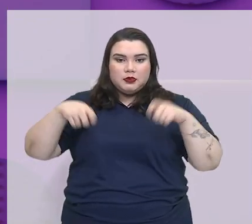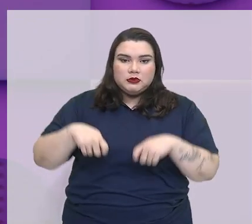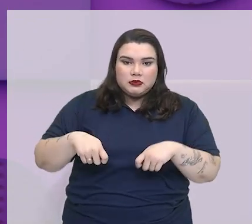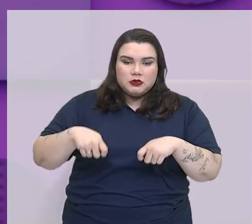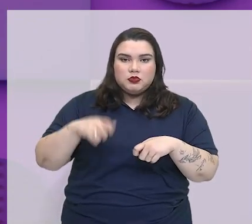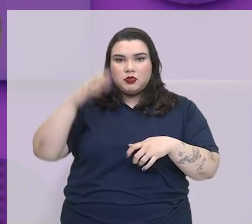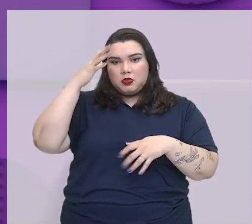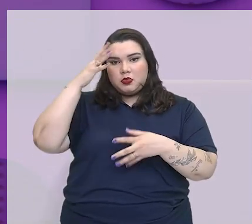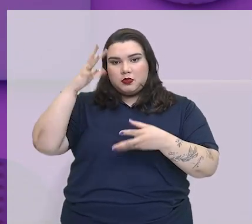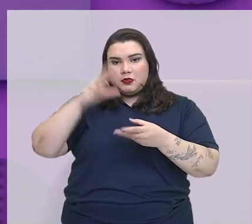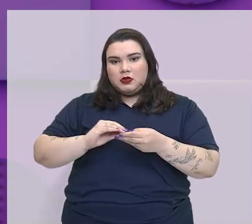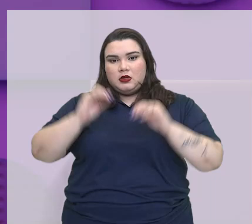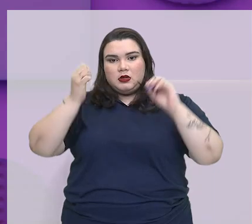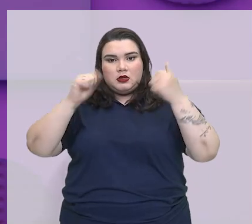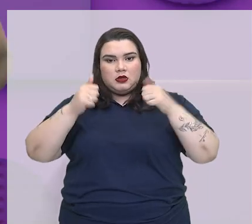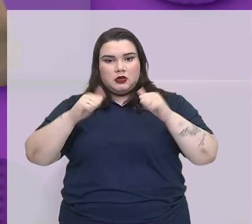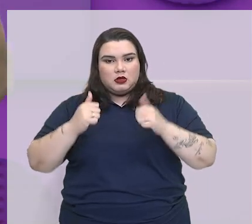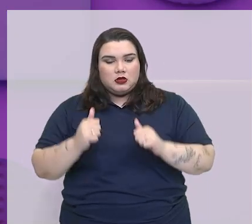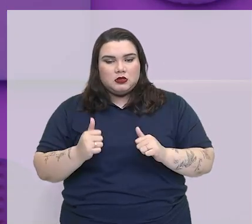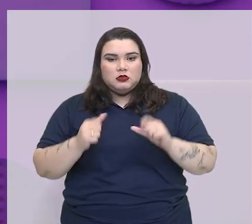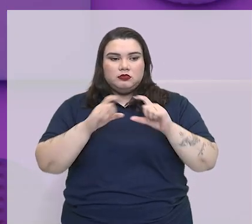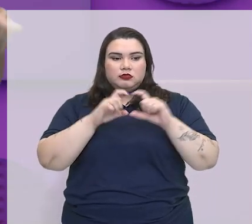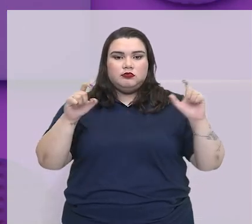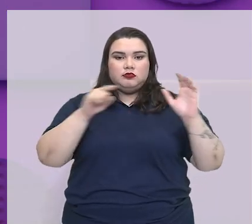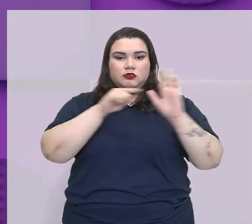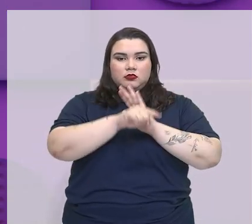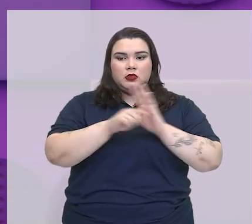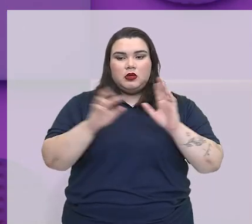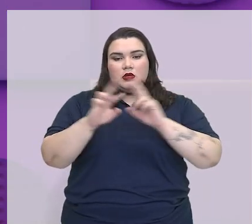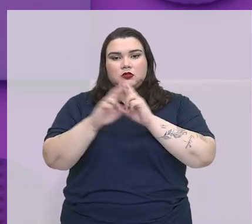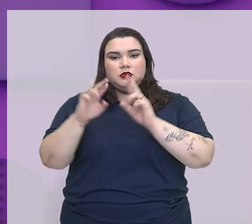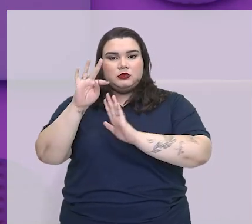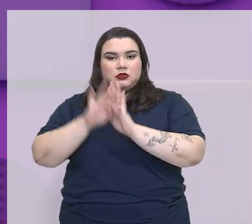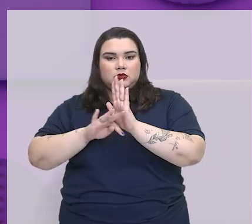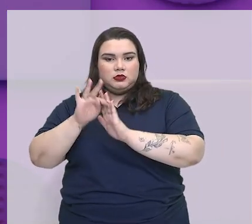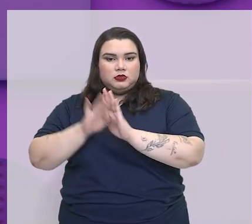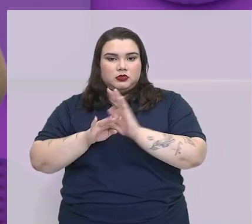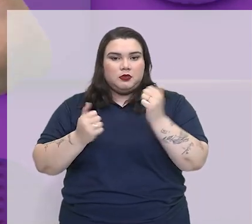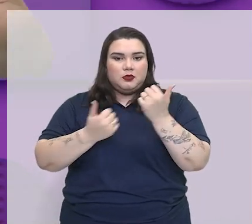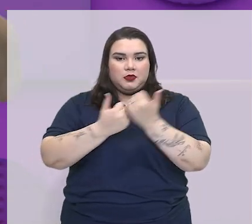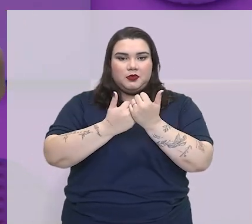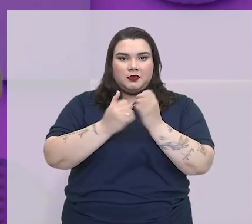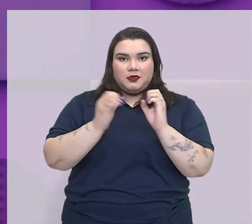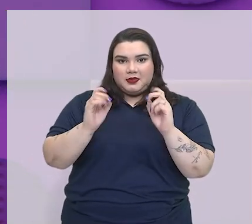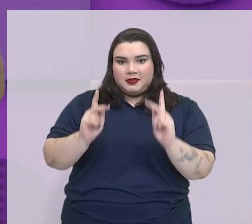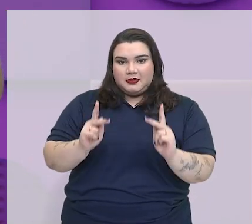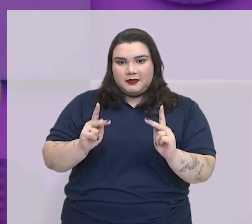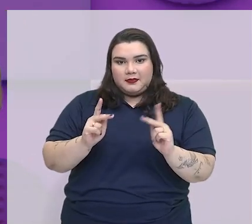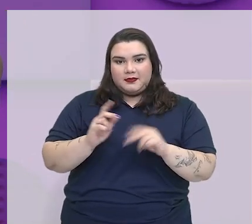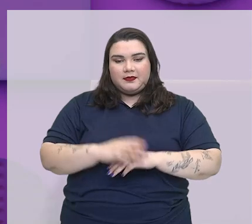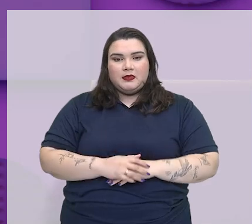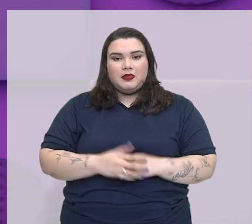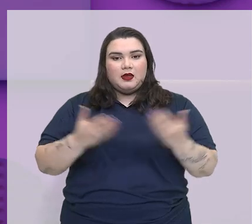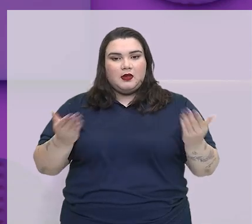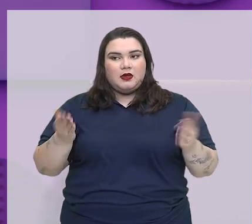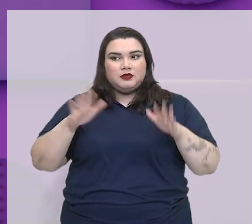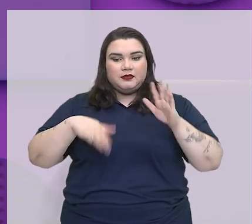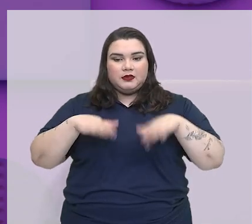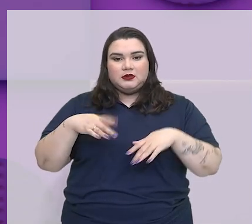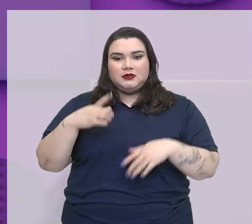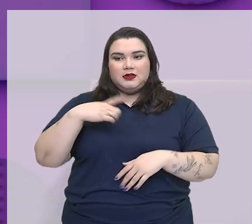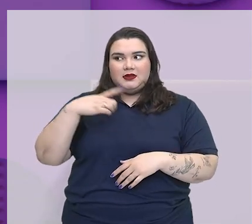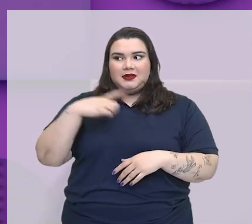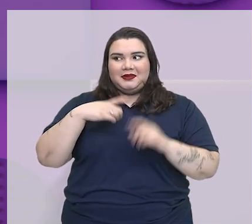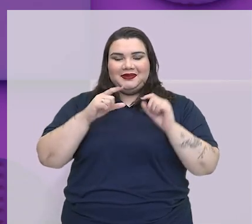capacidade de interpretar e analisar a questão em função do comando da questão. Beleza? Reforçando. Geralmente, quando se trabalha